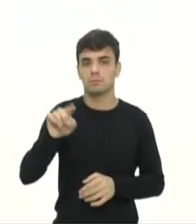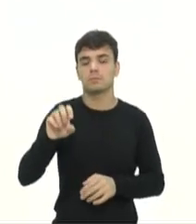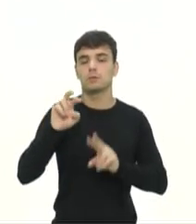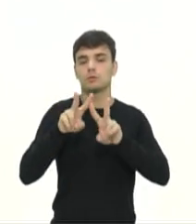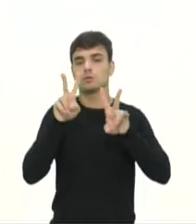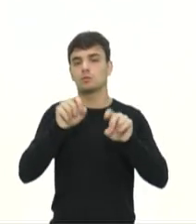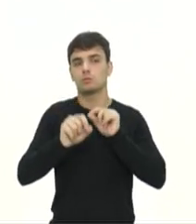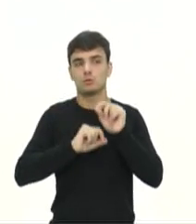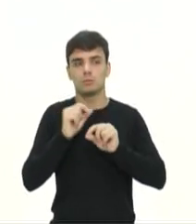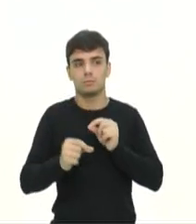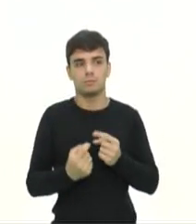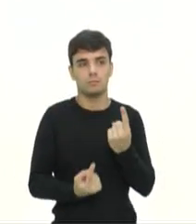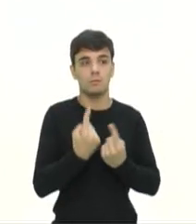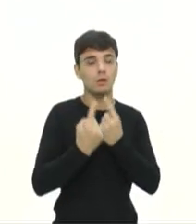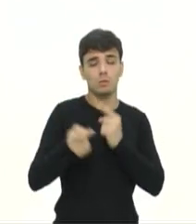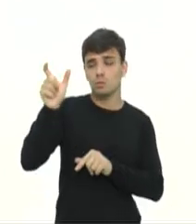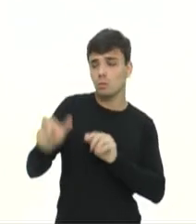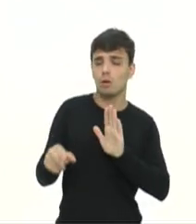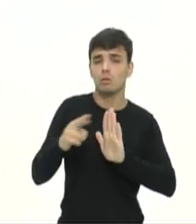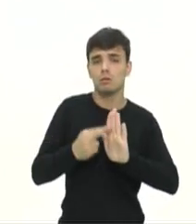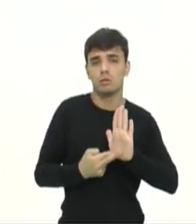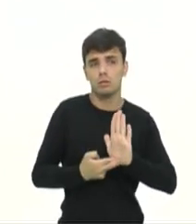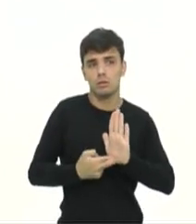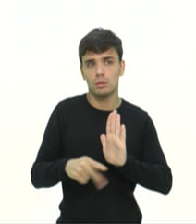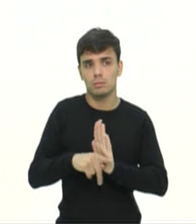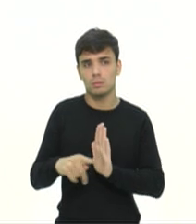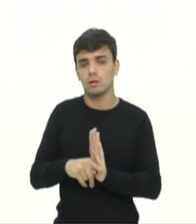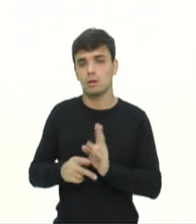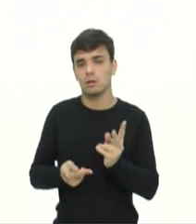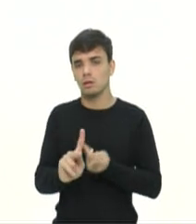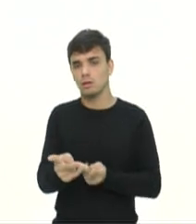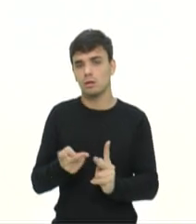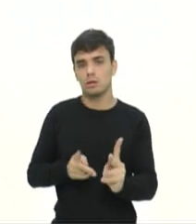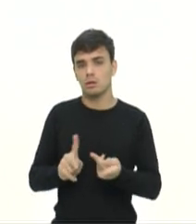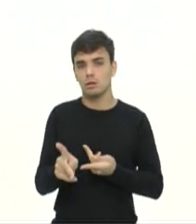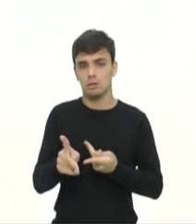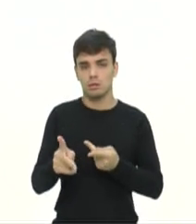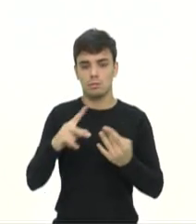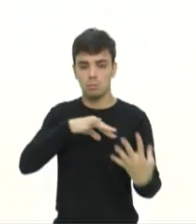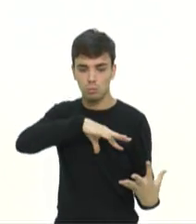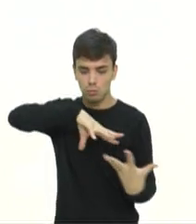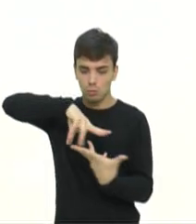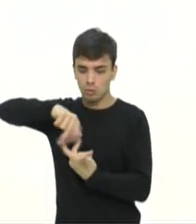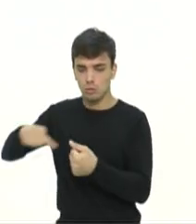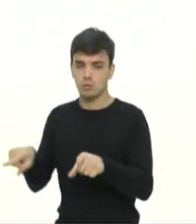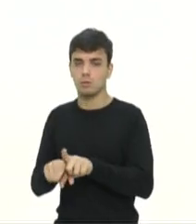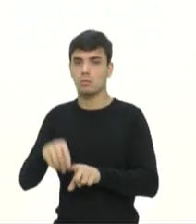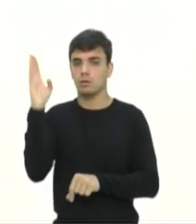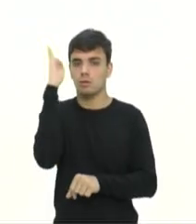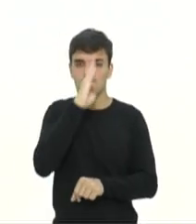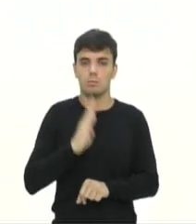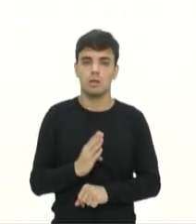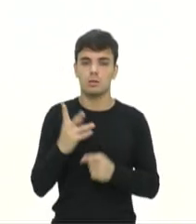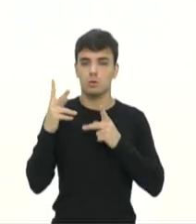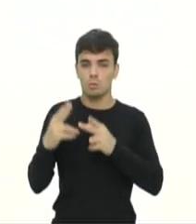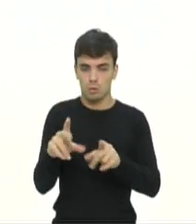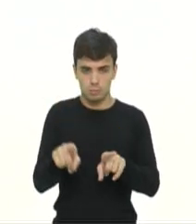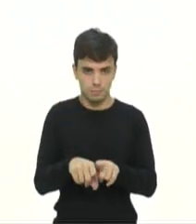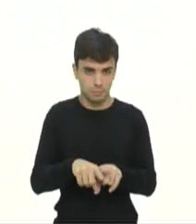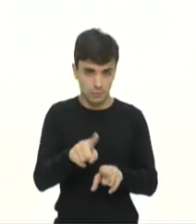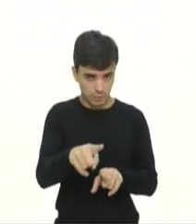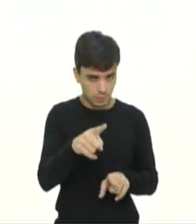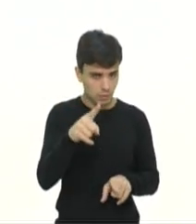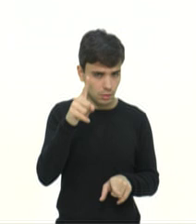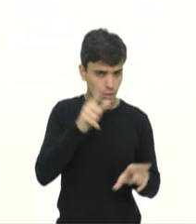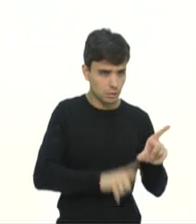fala aqui. Quais entidades regulamentam o karatê a nível mundial e no Brasil, respectivamente? Exercício bem tranquilo para